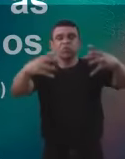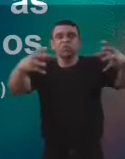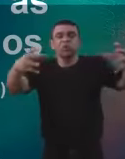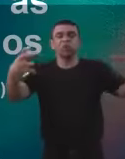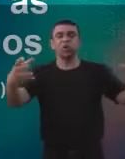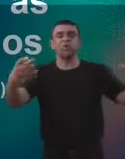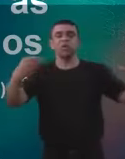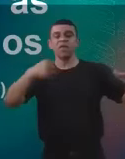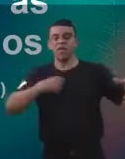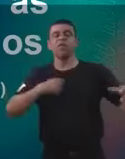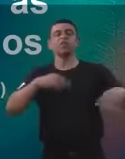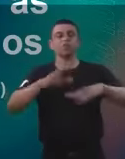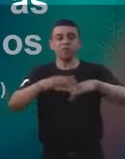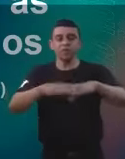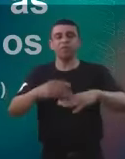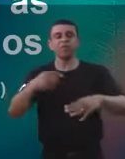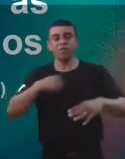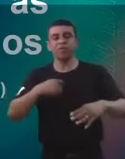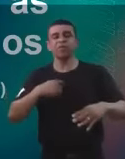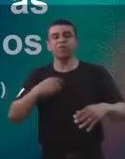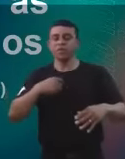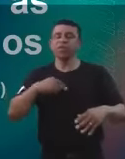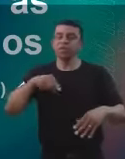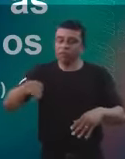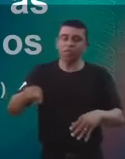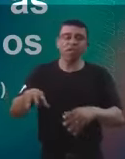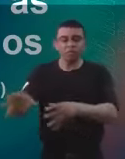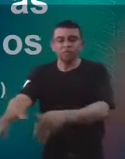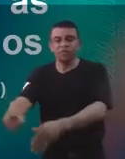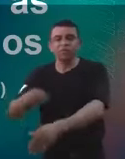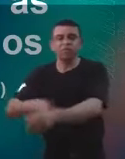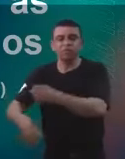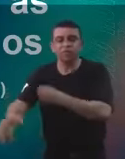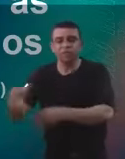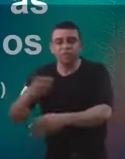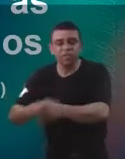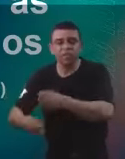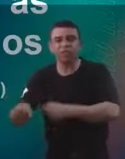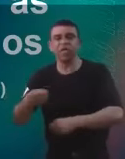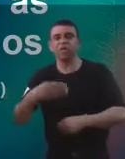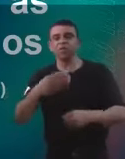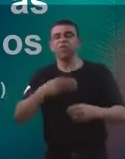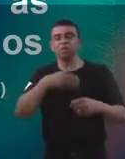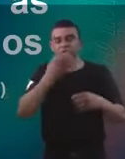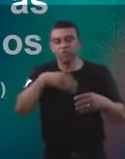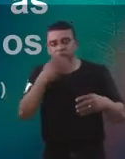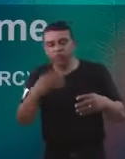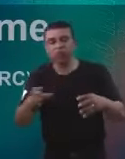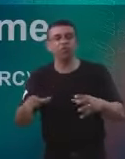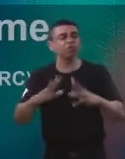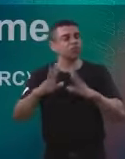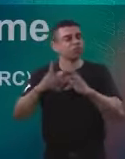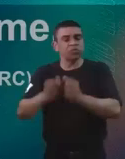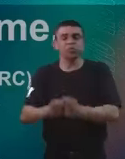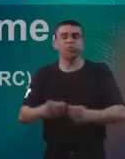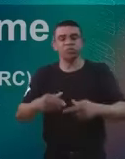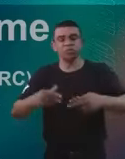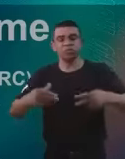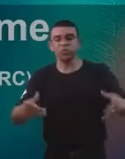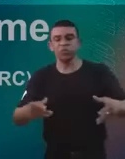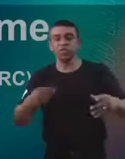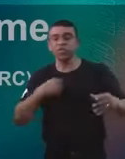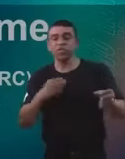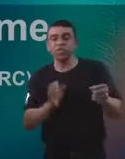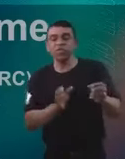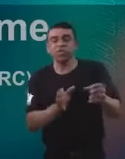bichão mesmo, né? E ali recolherei todas as minhas novidades e os meus bens, pelo amor de Deus, não tem com